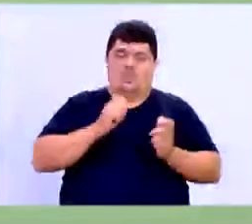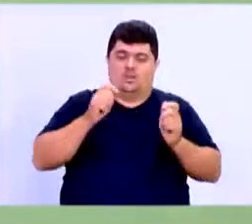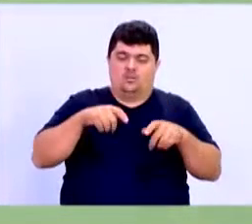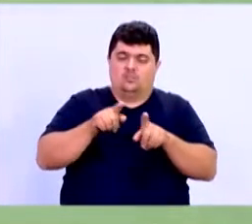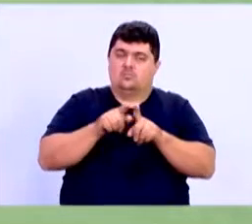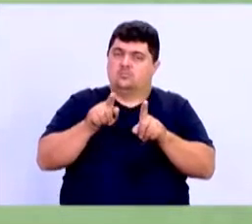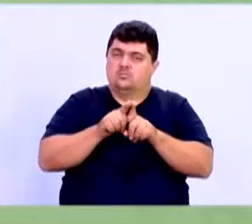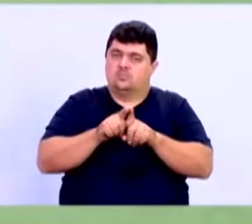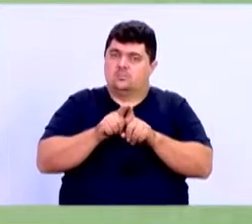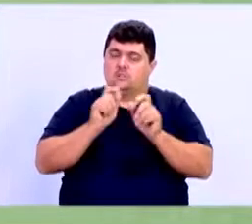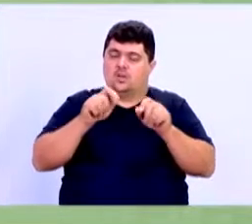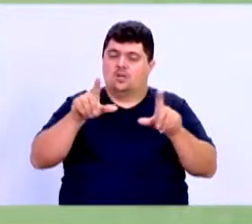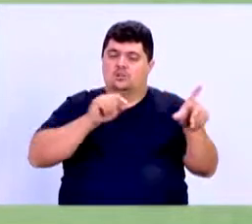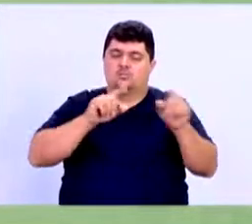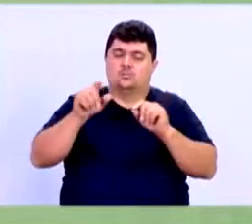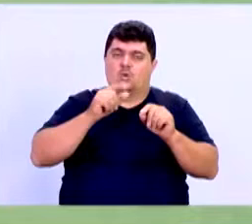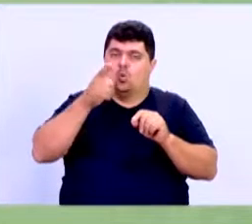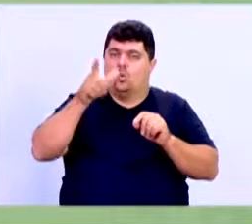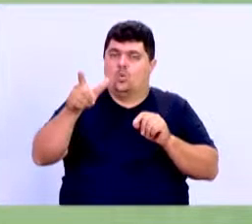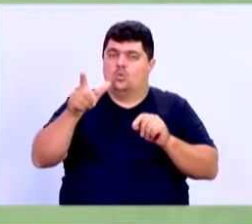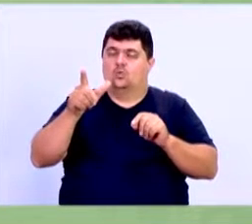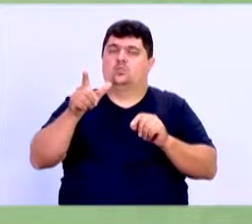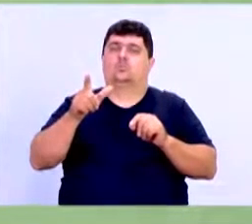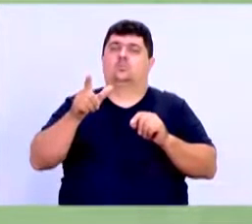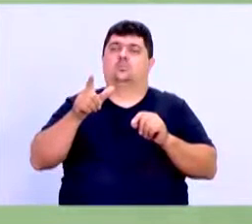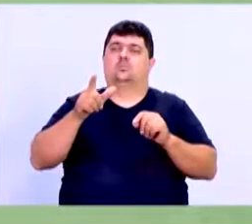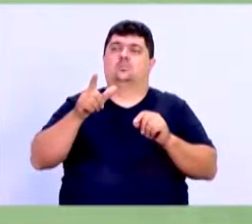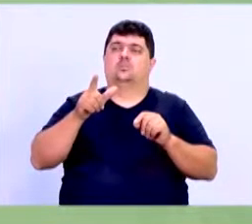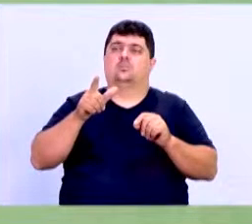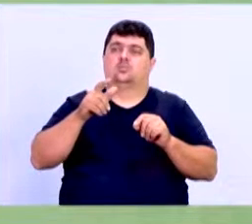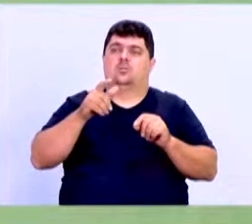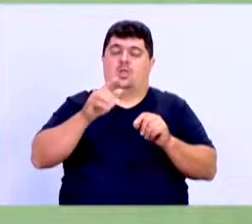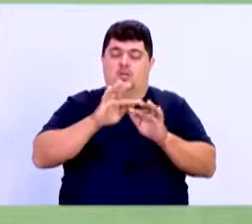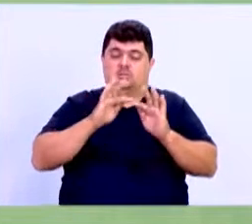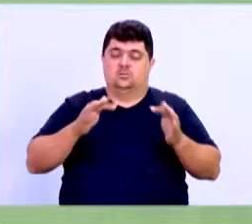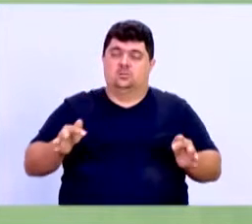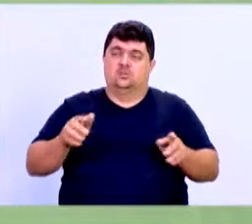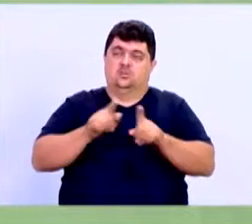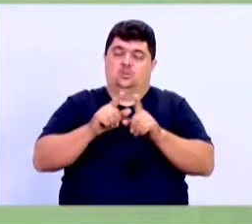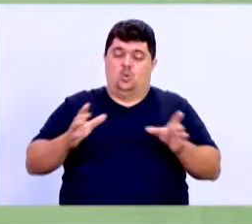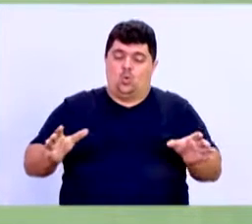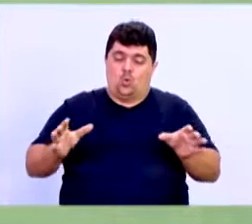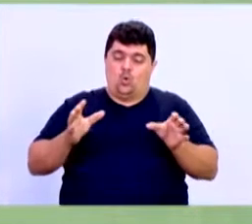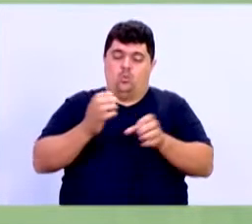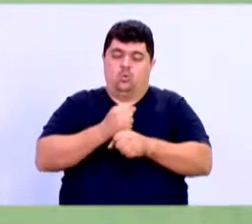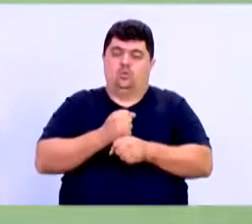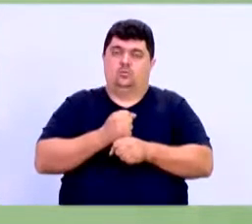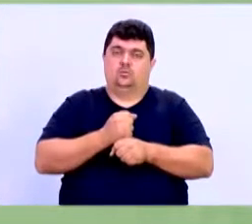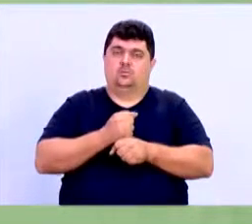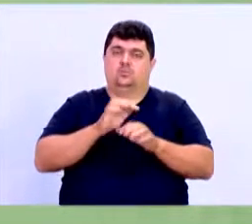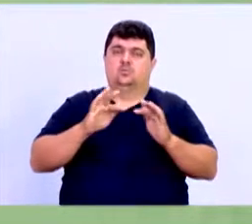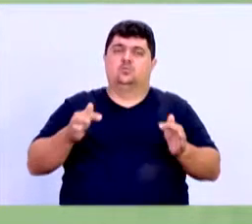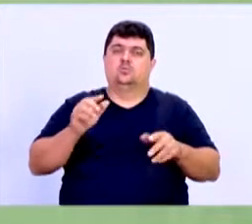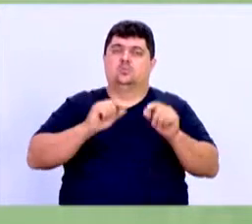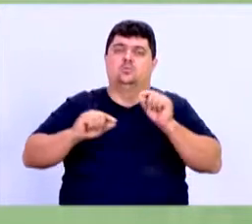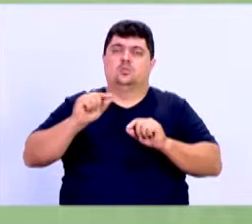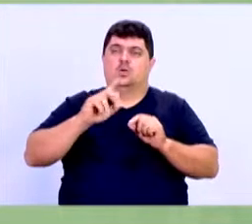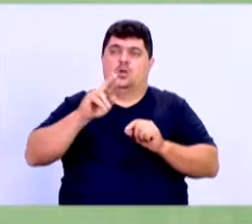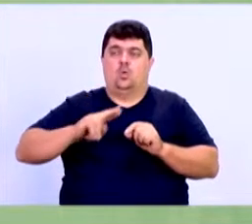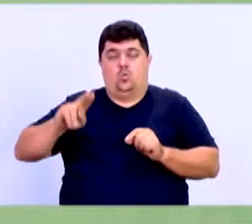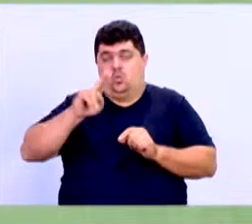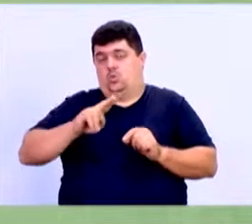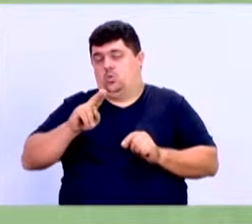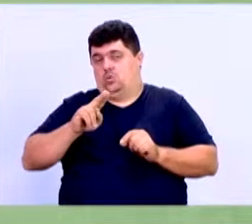entidade com outro relacionamento. Por exemplo, uma venda possui o CPF